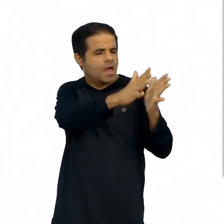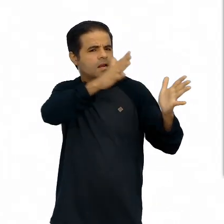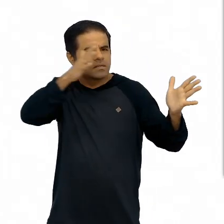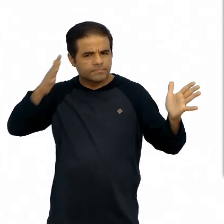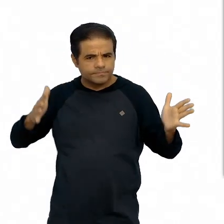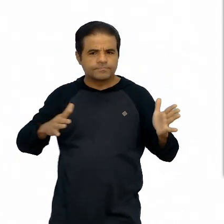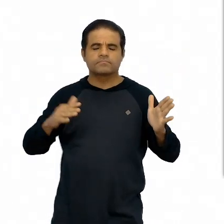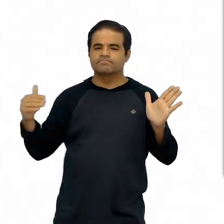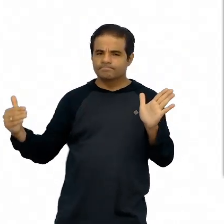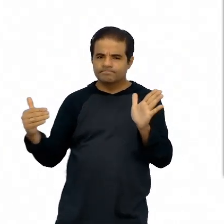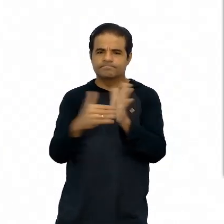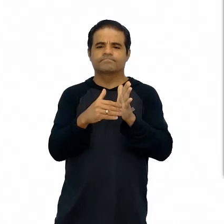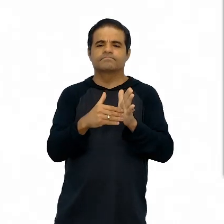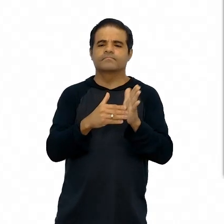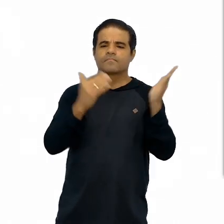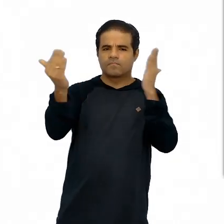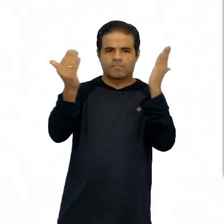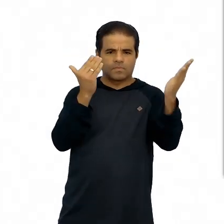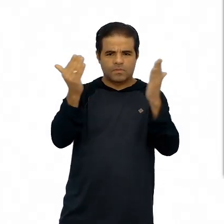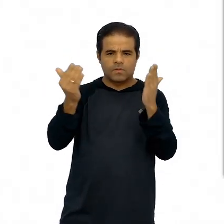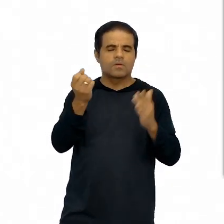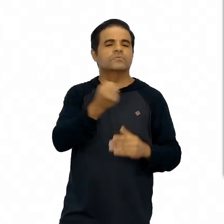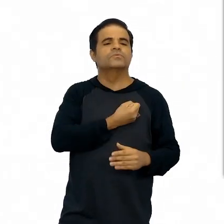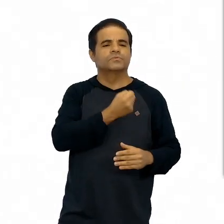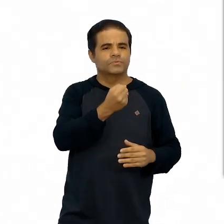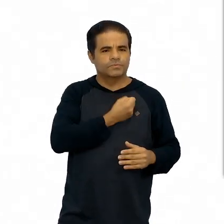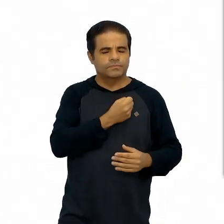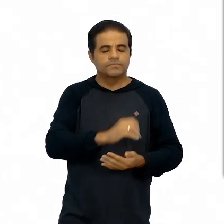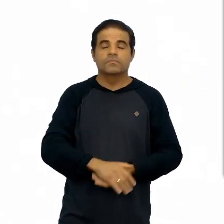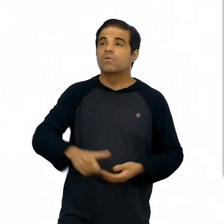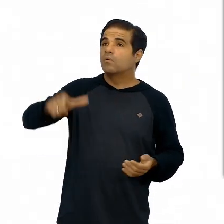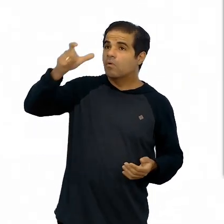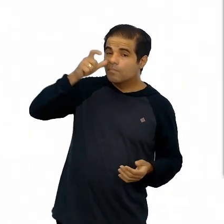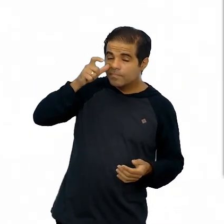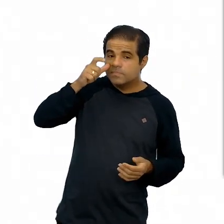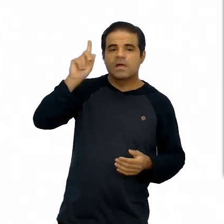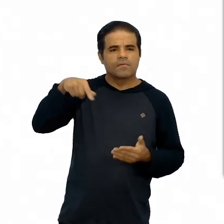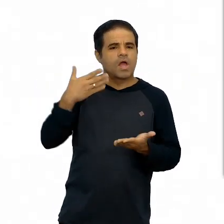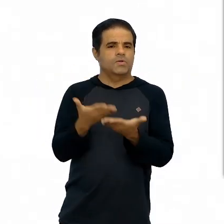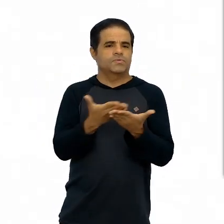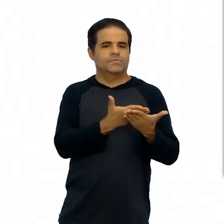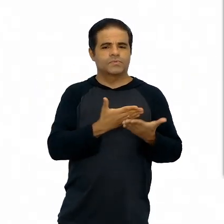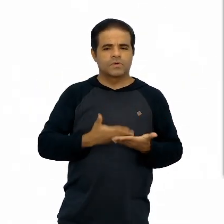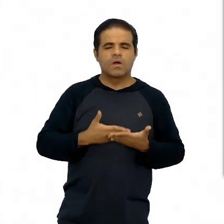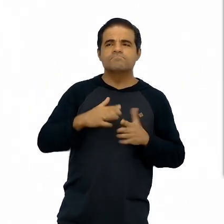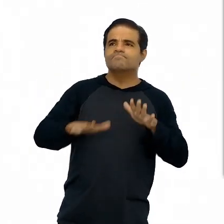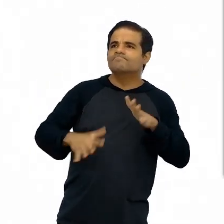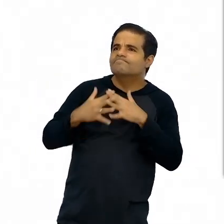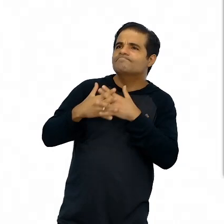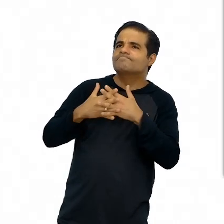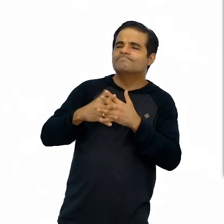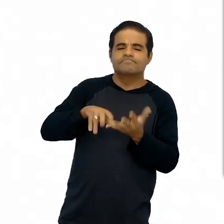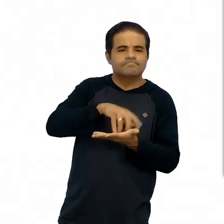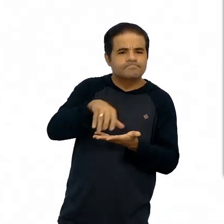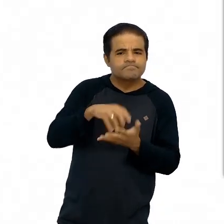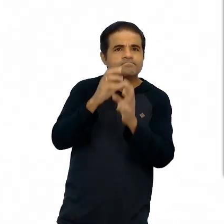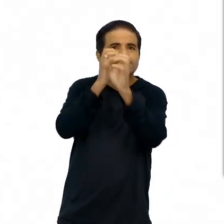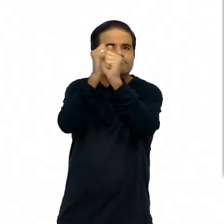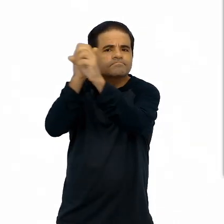se restringe a comparar números. Observa-se que os estudantes confundem área e